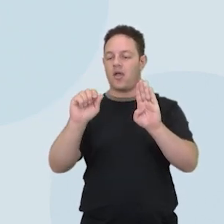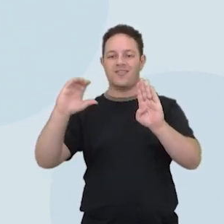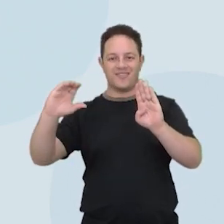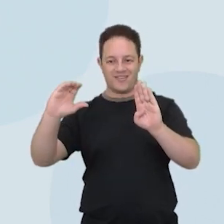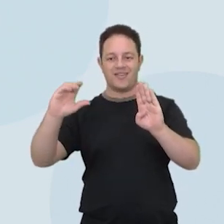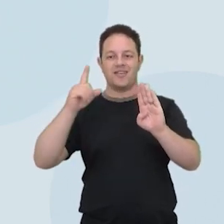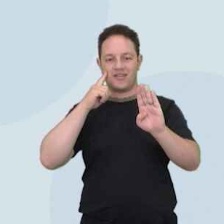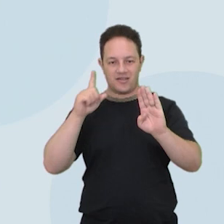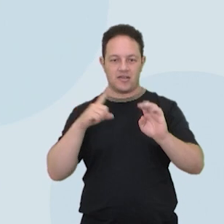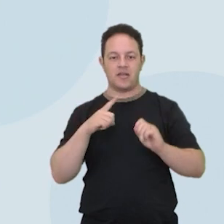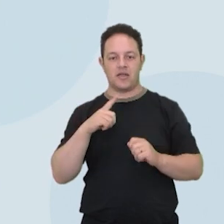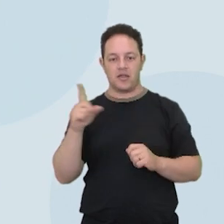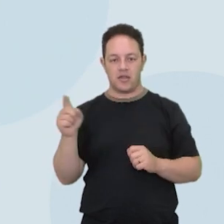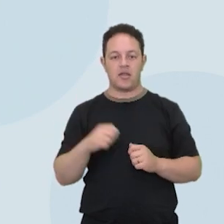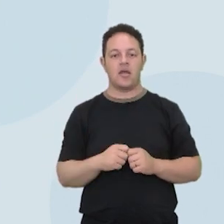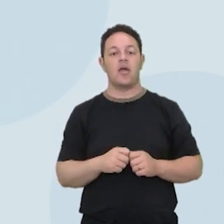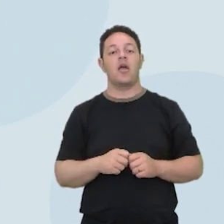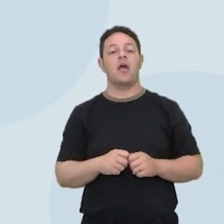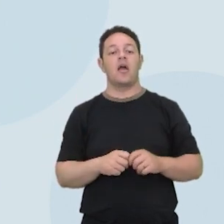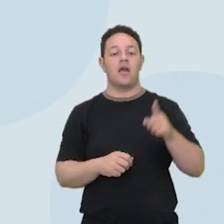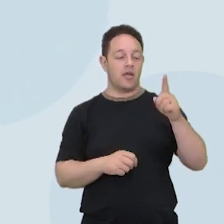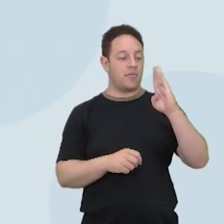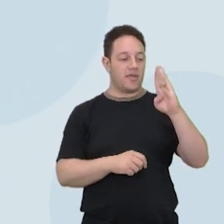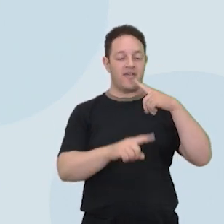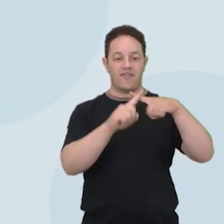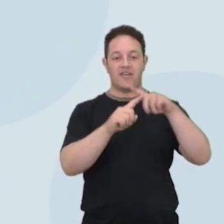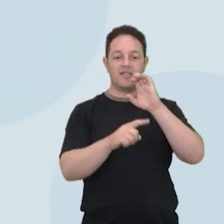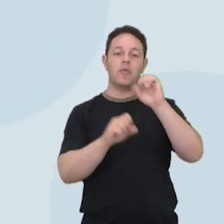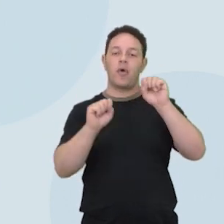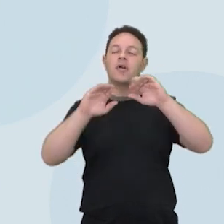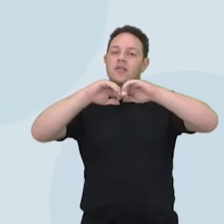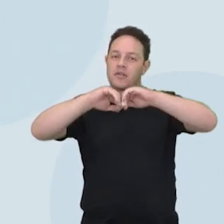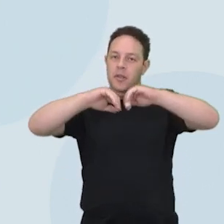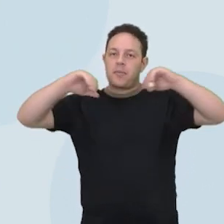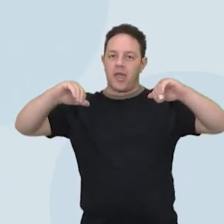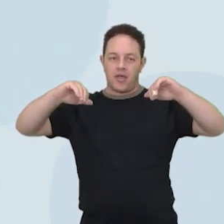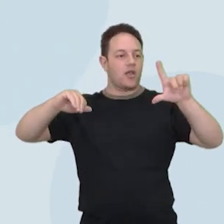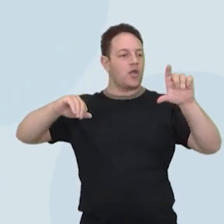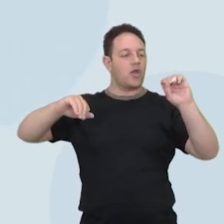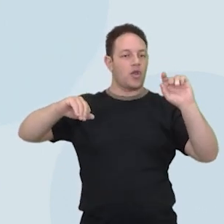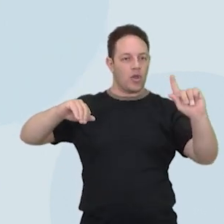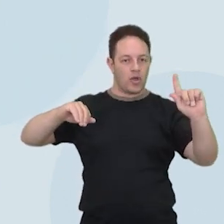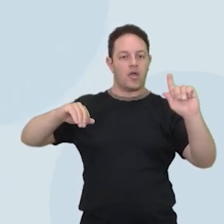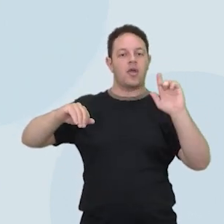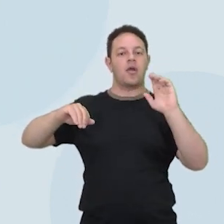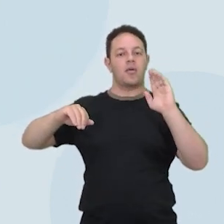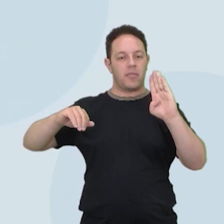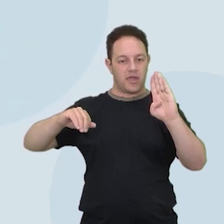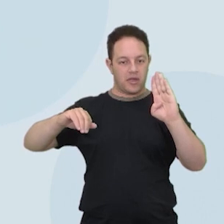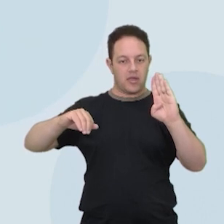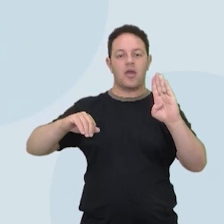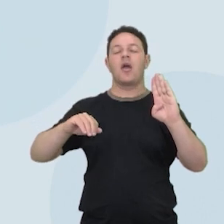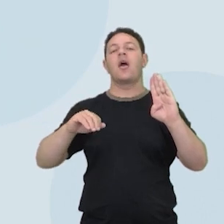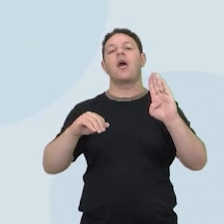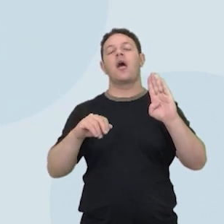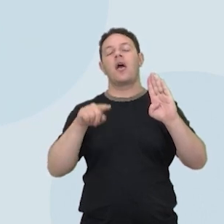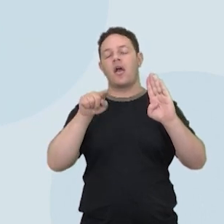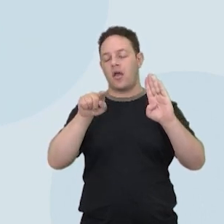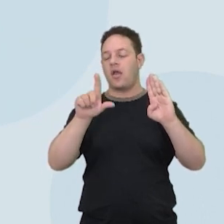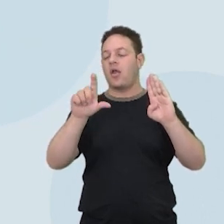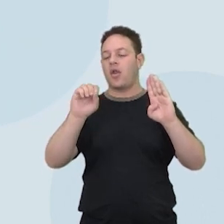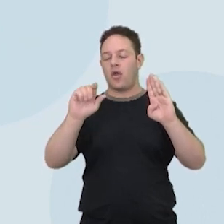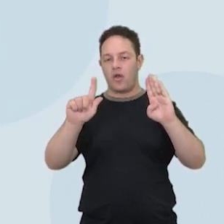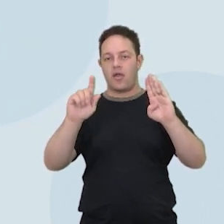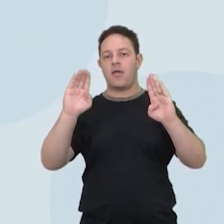A, log de B vezes C na base A, eu posso separar esse produto ficando log de B na base A mais log